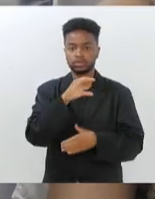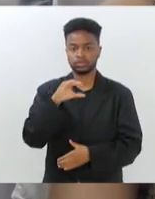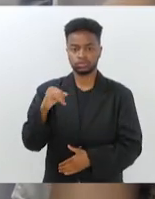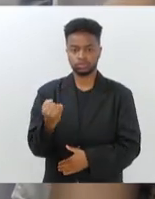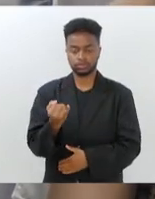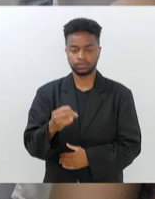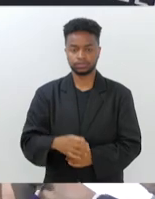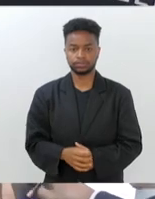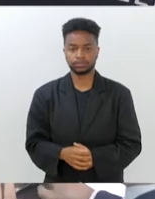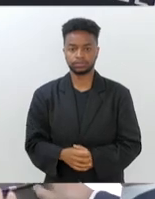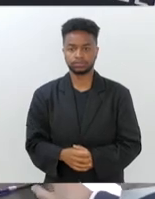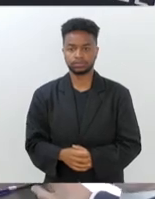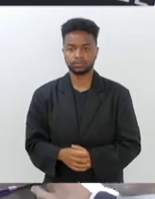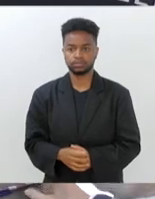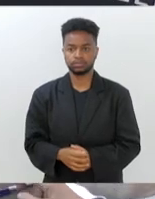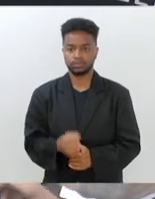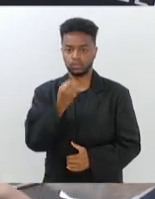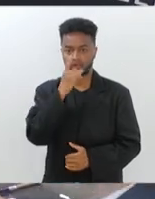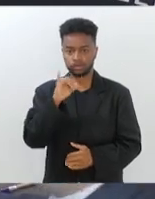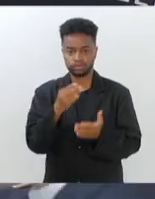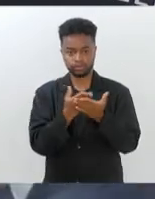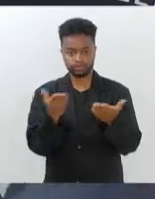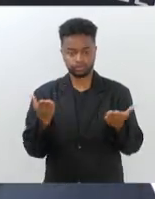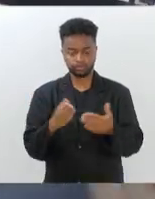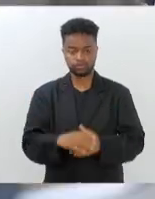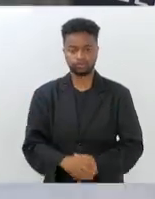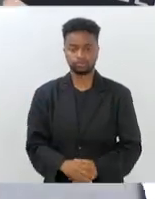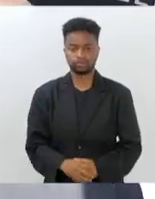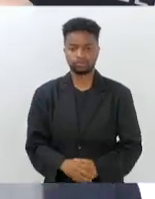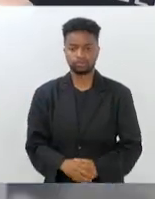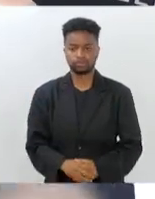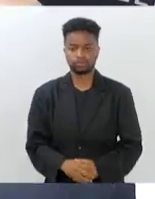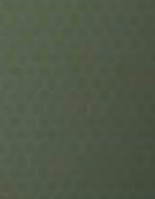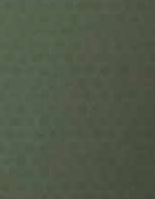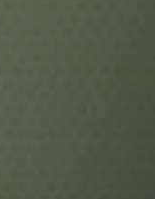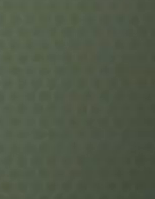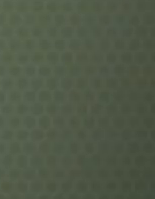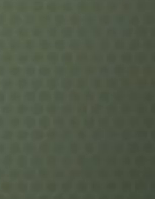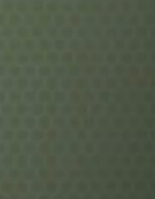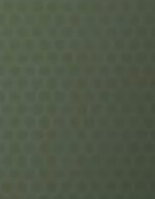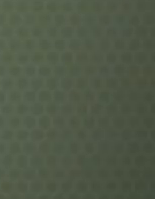e justiça Bom dia a todoso bom